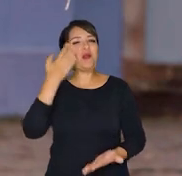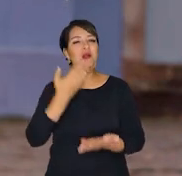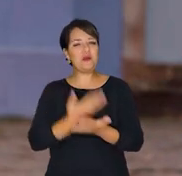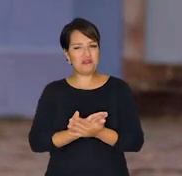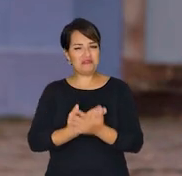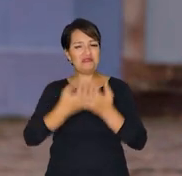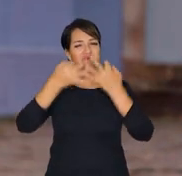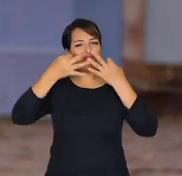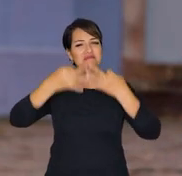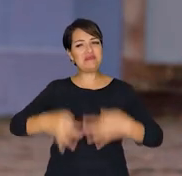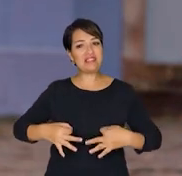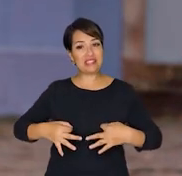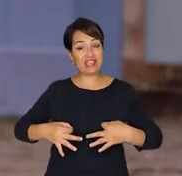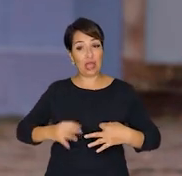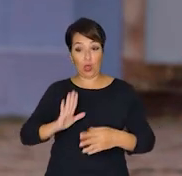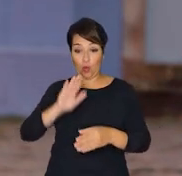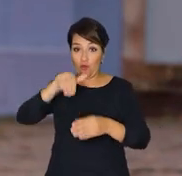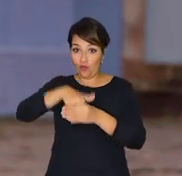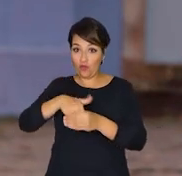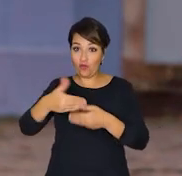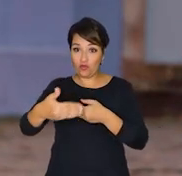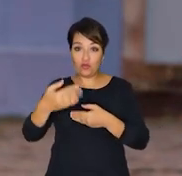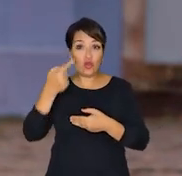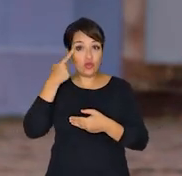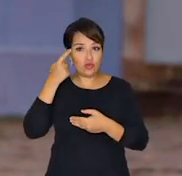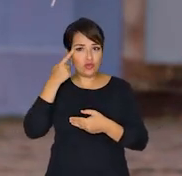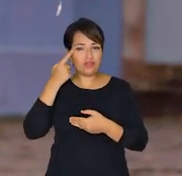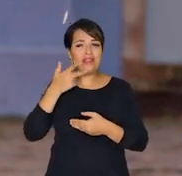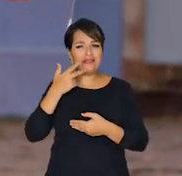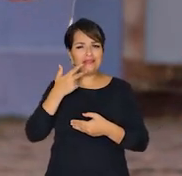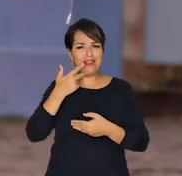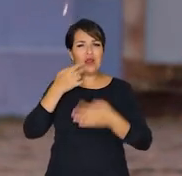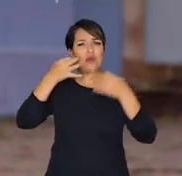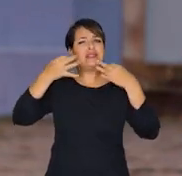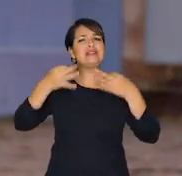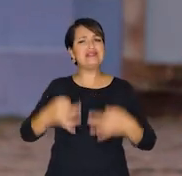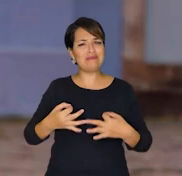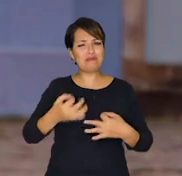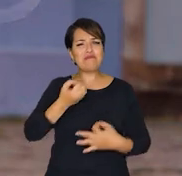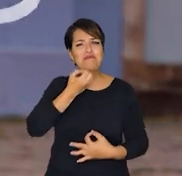Esse eu confirmo e atesto. E com esse voto, eu afirmo.